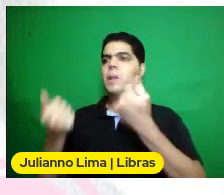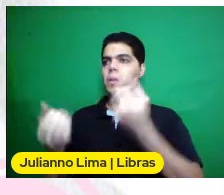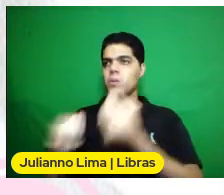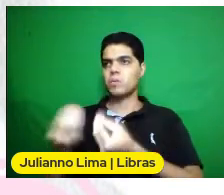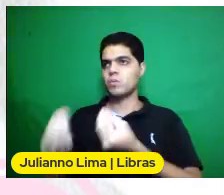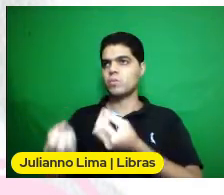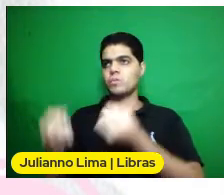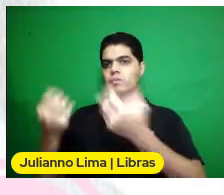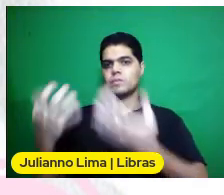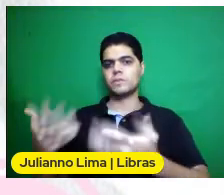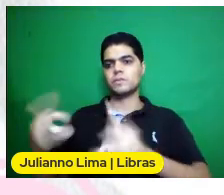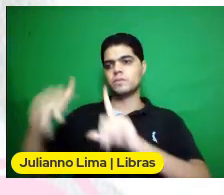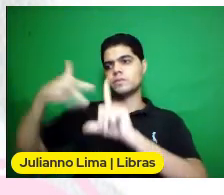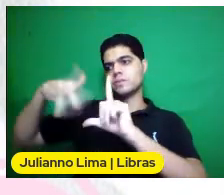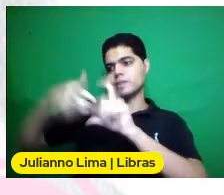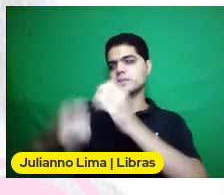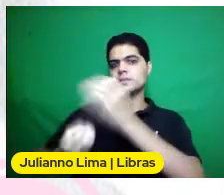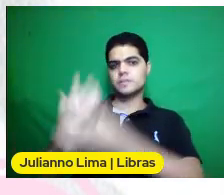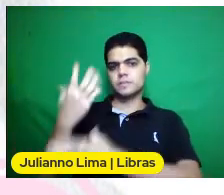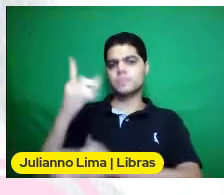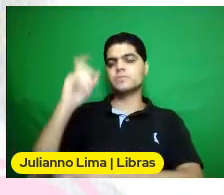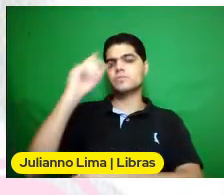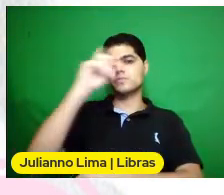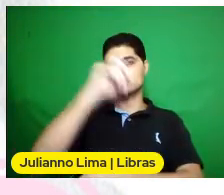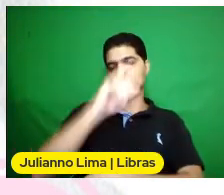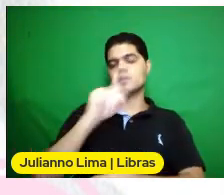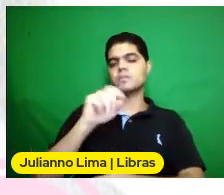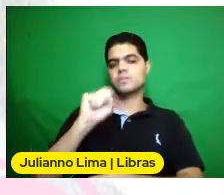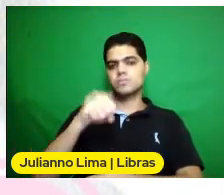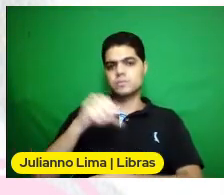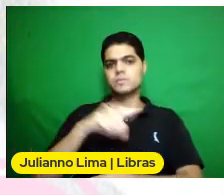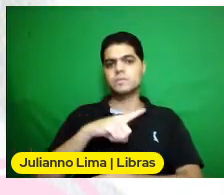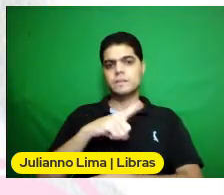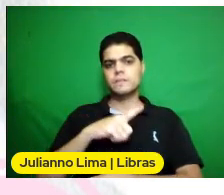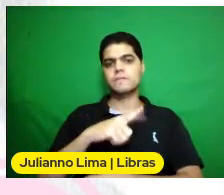início do filme, sabe? Sintetizar, fazer isso à tona.